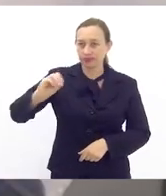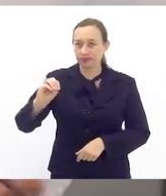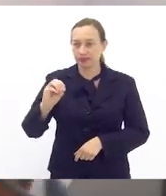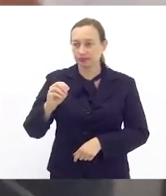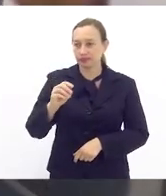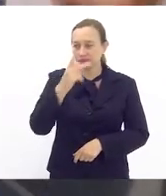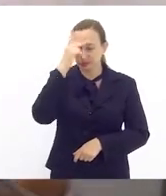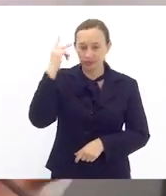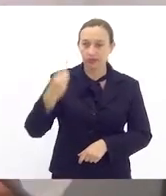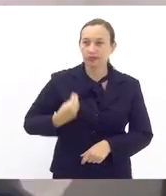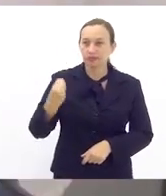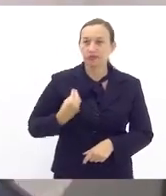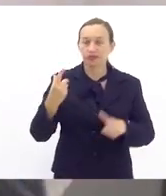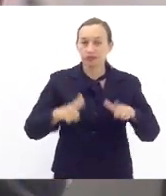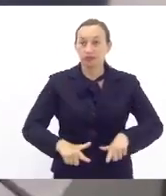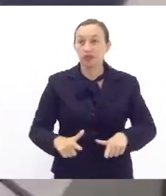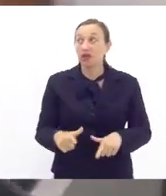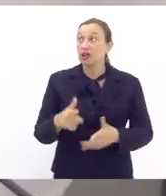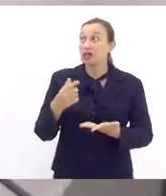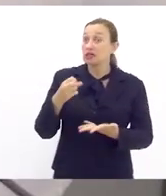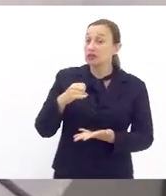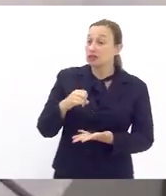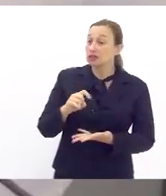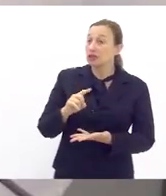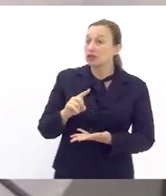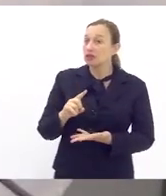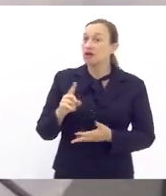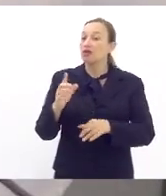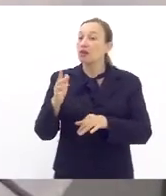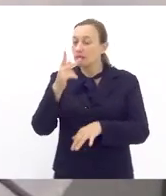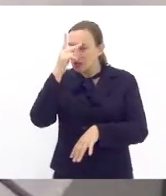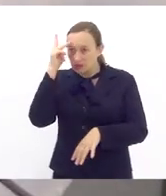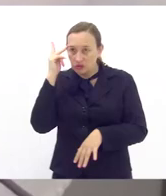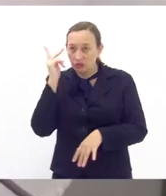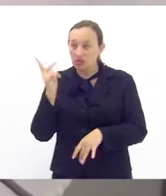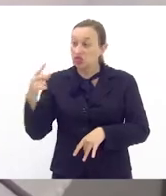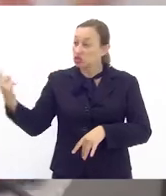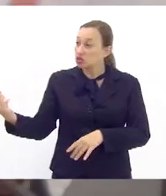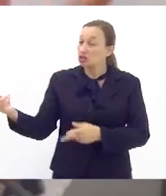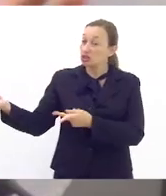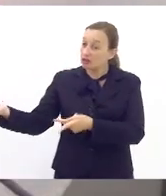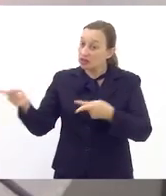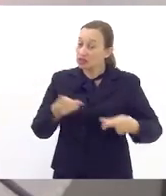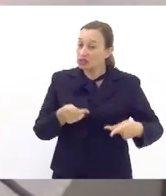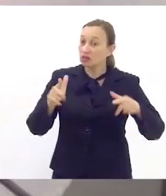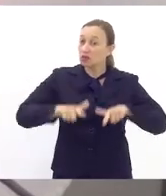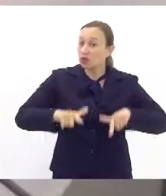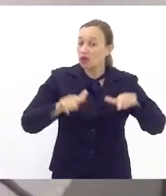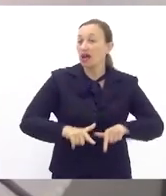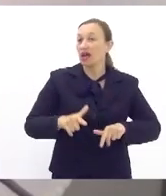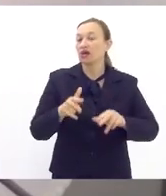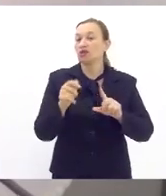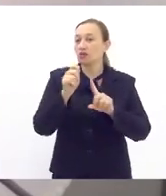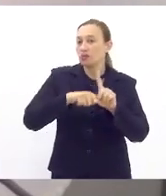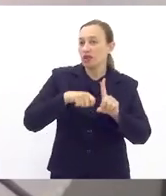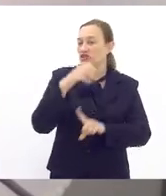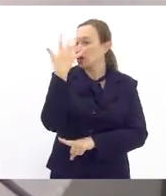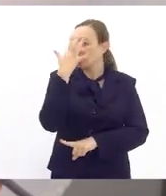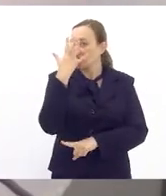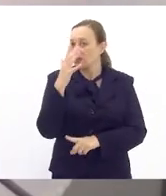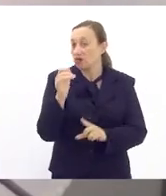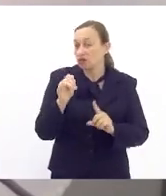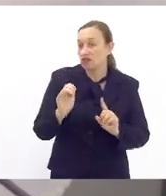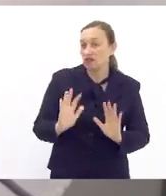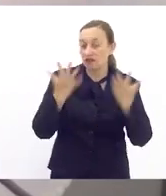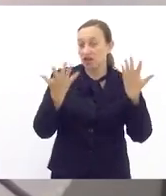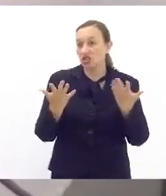Festiva de feriado os flutuantes que dobram a população de Maricá em final de ano carnaval a gente só tem um lugar para reclamar